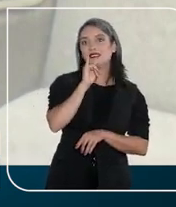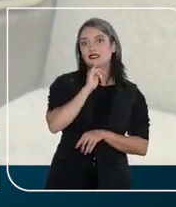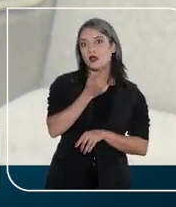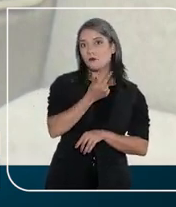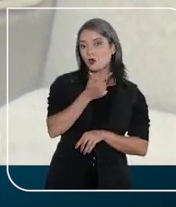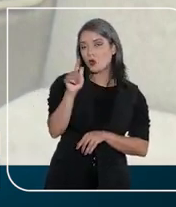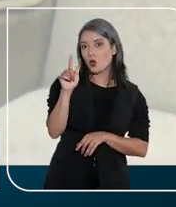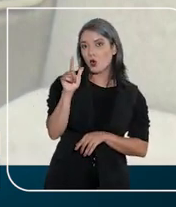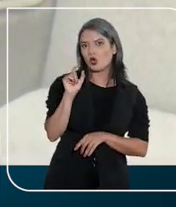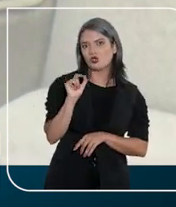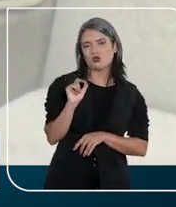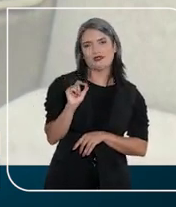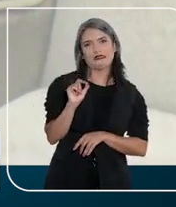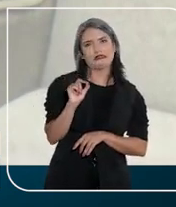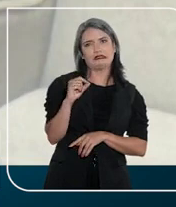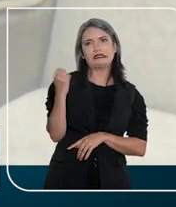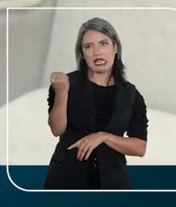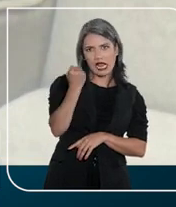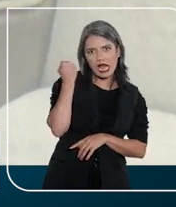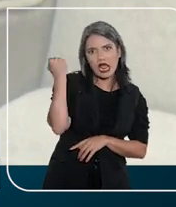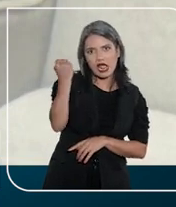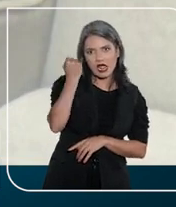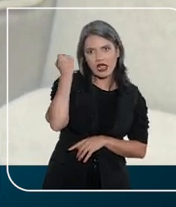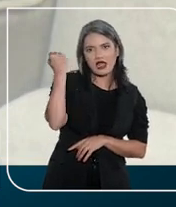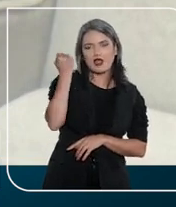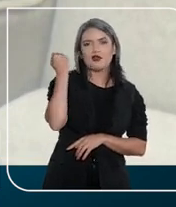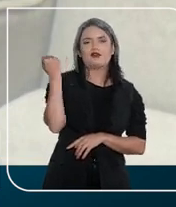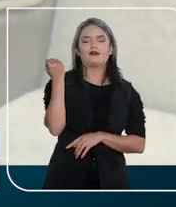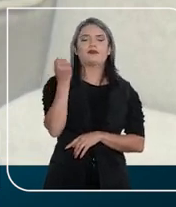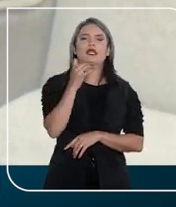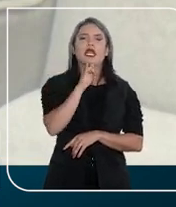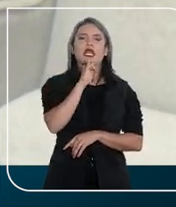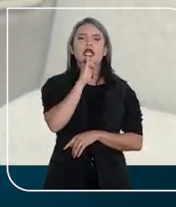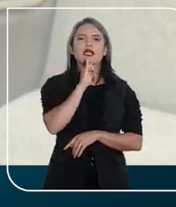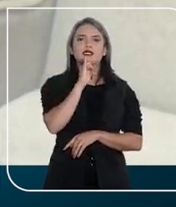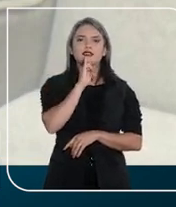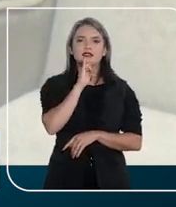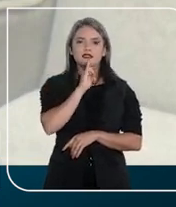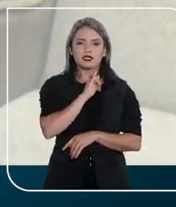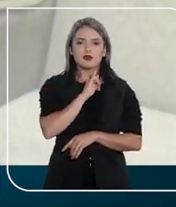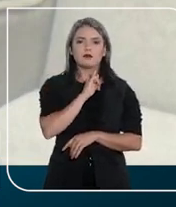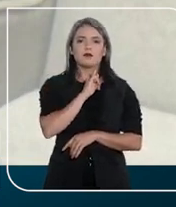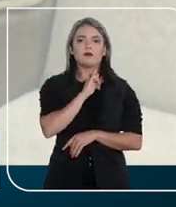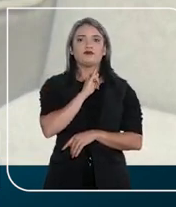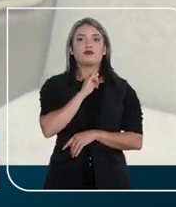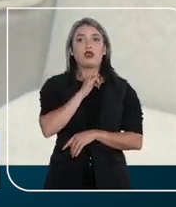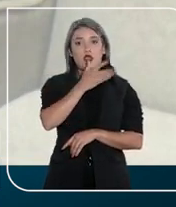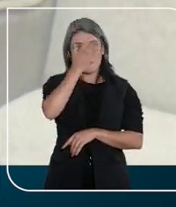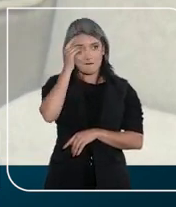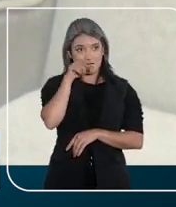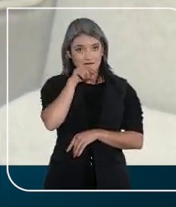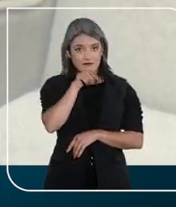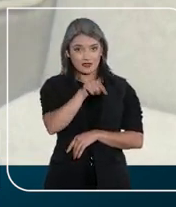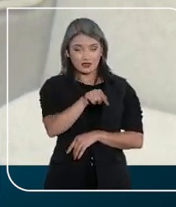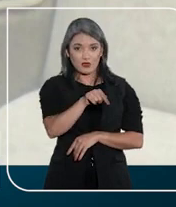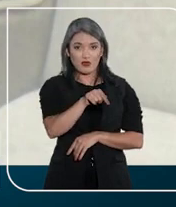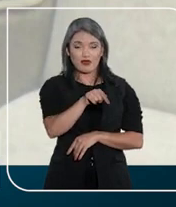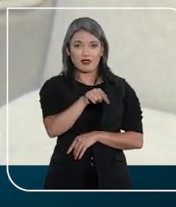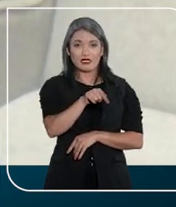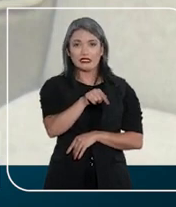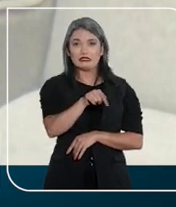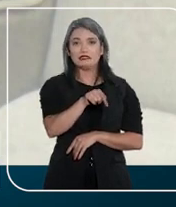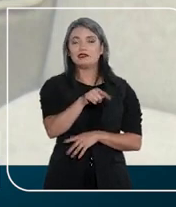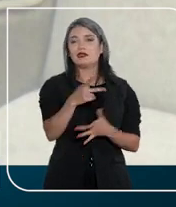lado, mais, digamos assim, mais graves, em que há a comprovação de que alguém se envolveu em